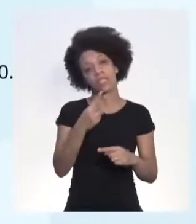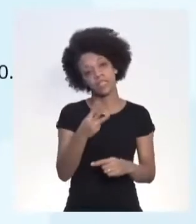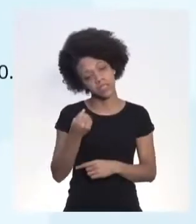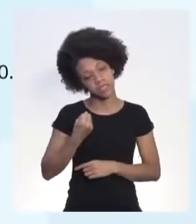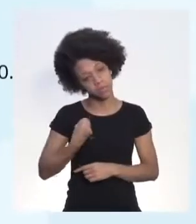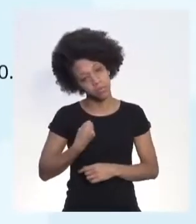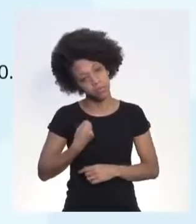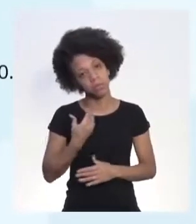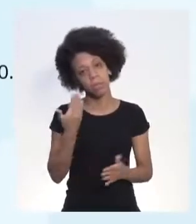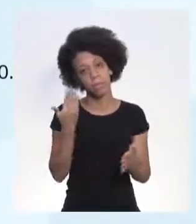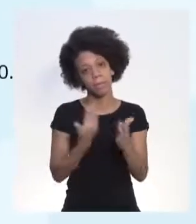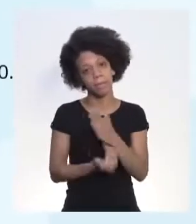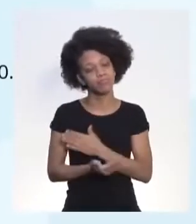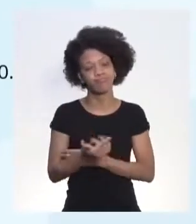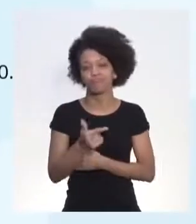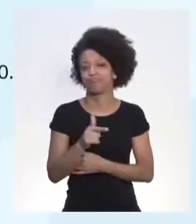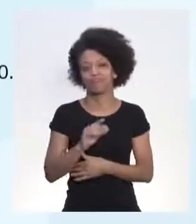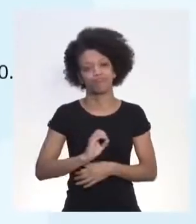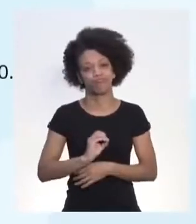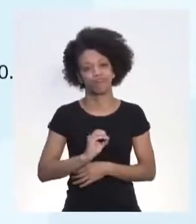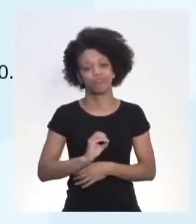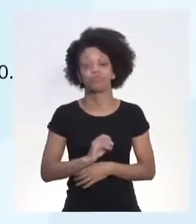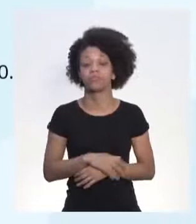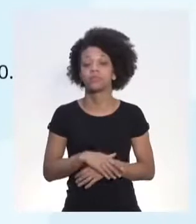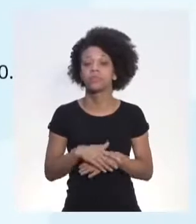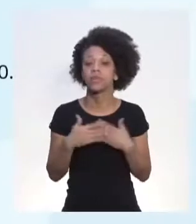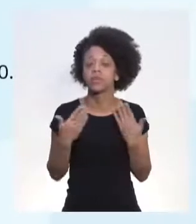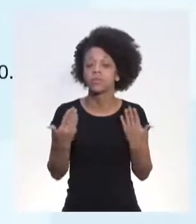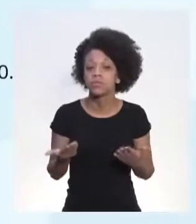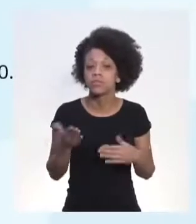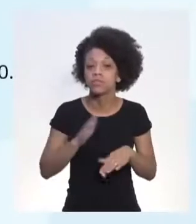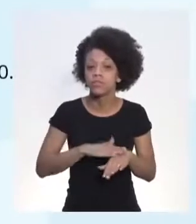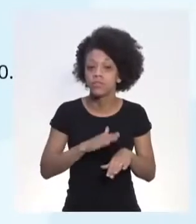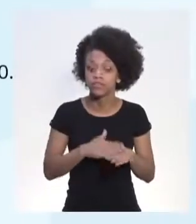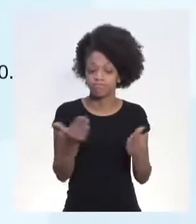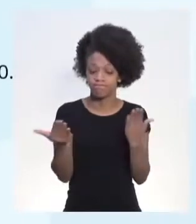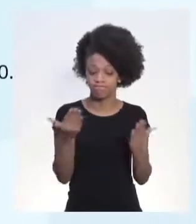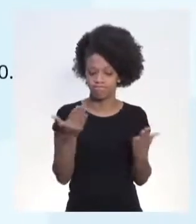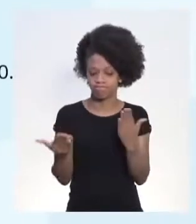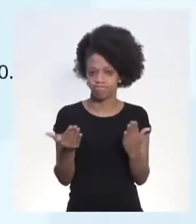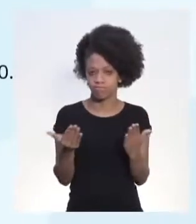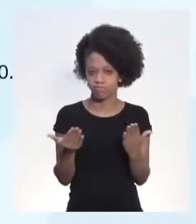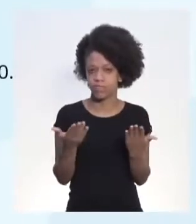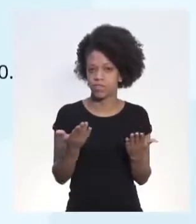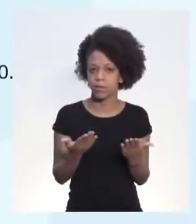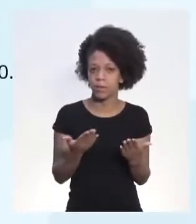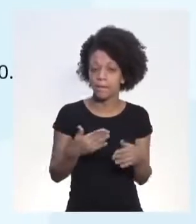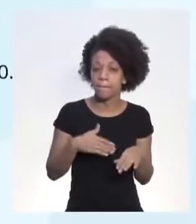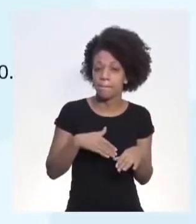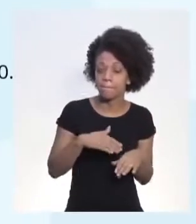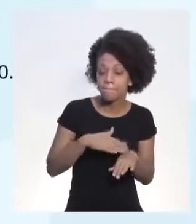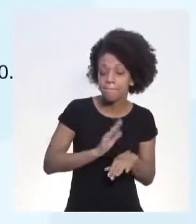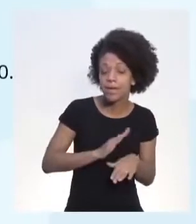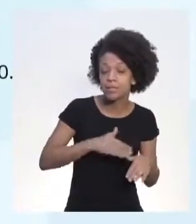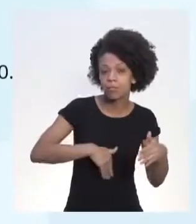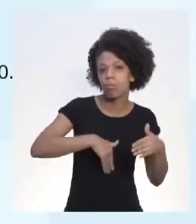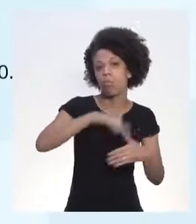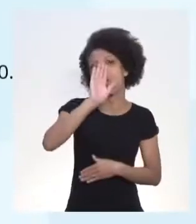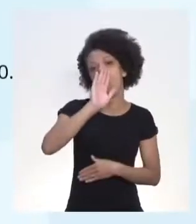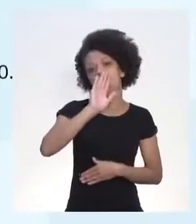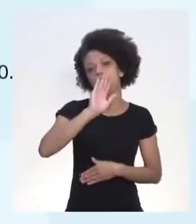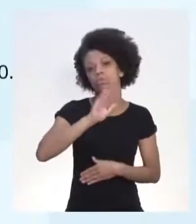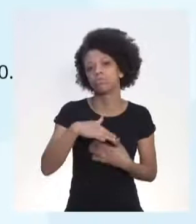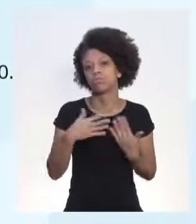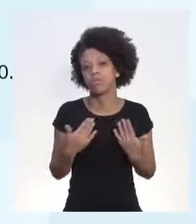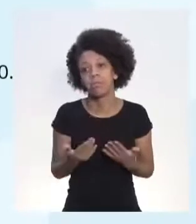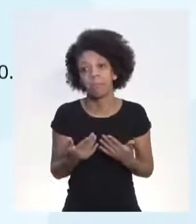vez que você perde, você não tem nada. Isso aí. Então, quando você faz essa associação, que você tomou mais gols do que você fez, naturalmente, me